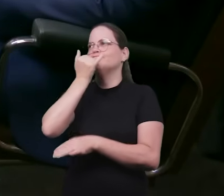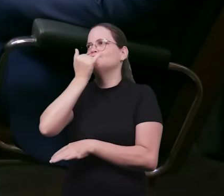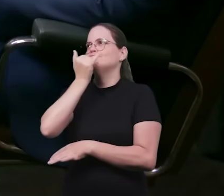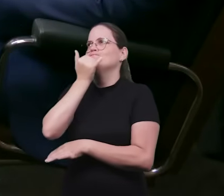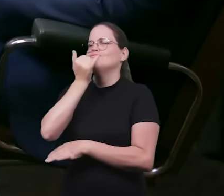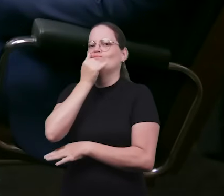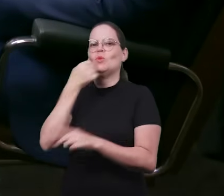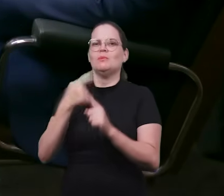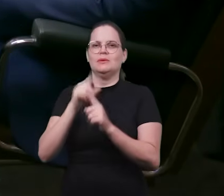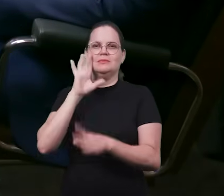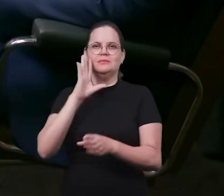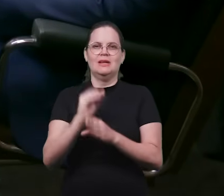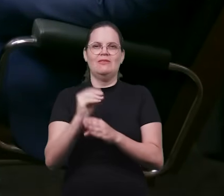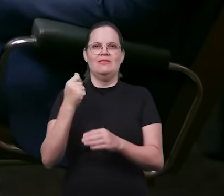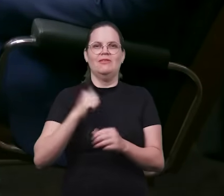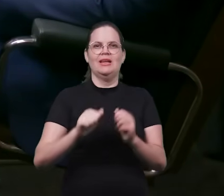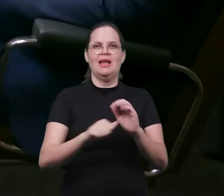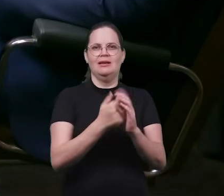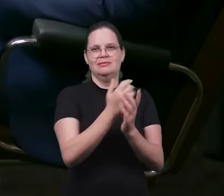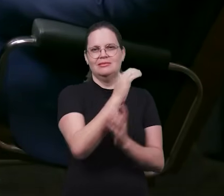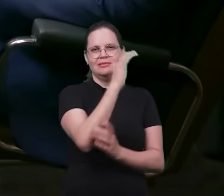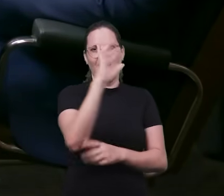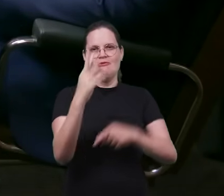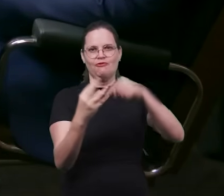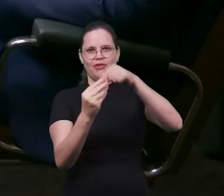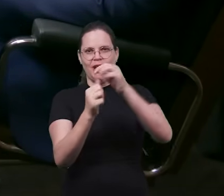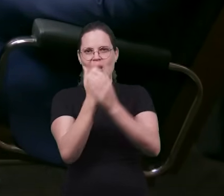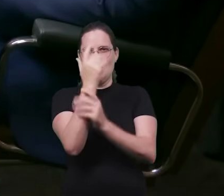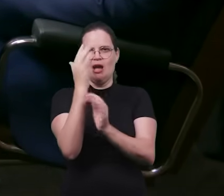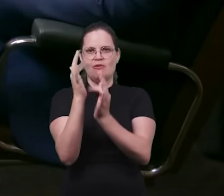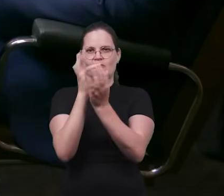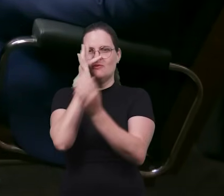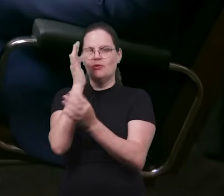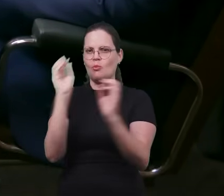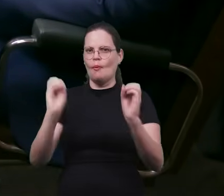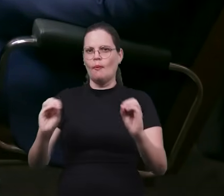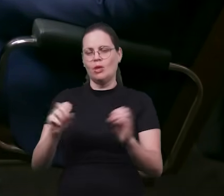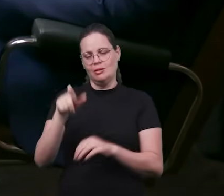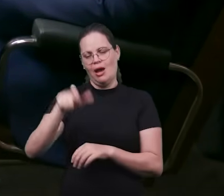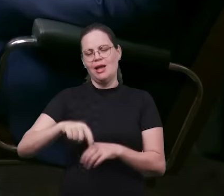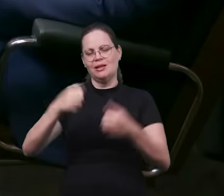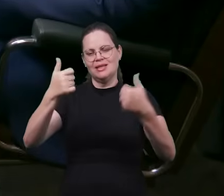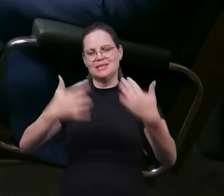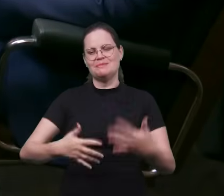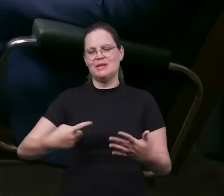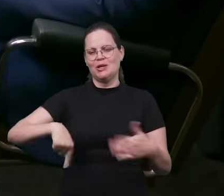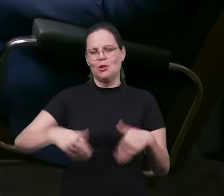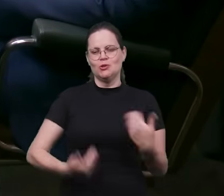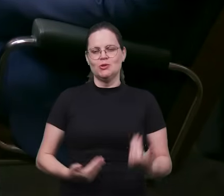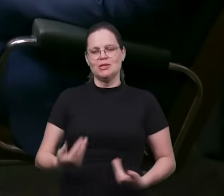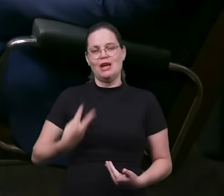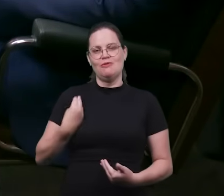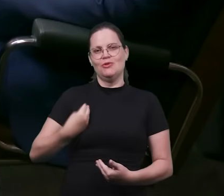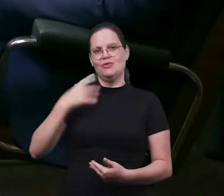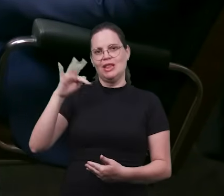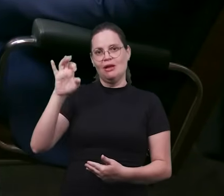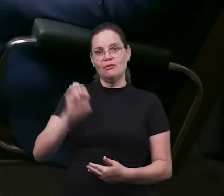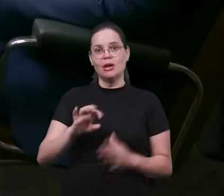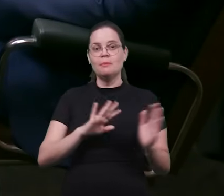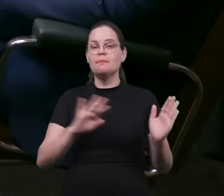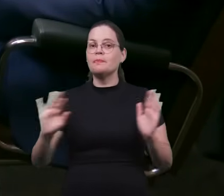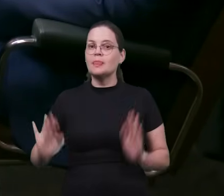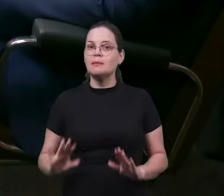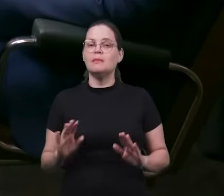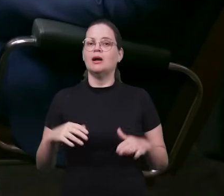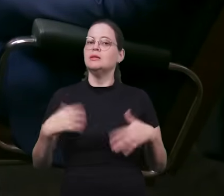ainda que a figueira não floresça, eu não sei nada. É ele que vai dizer a primeira vez que o justo vive da fé, né? Mas é isso.